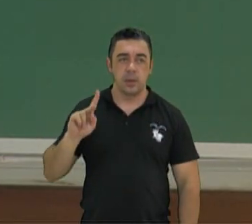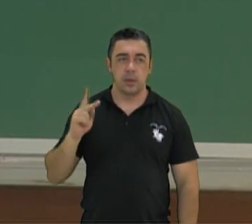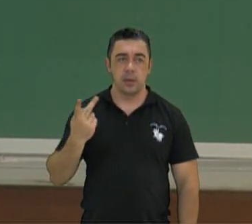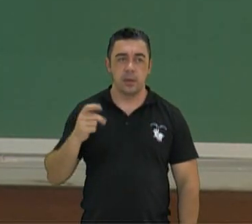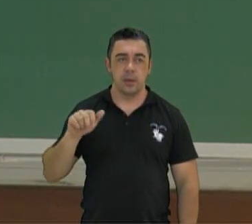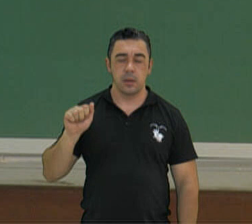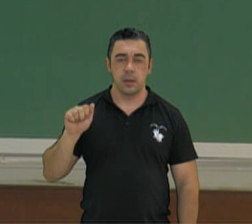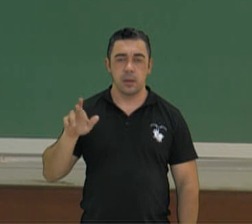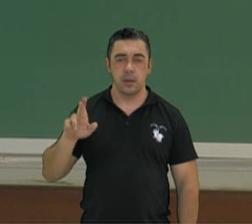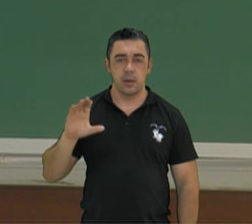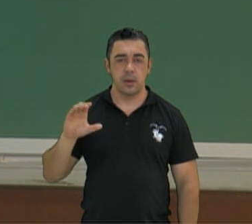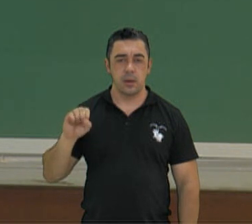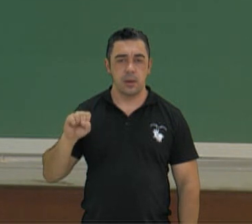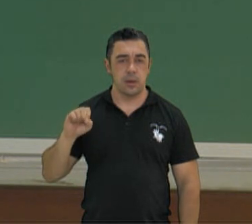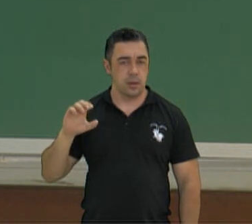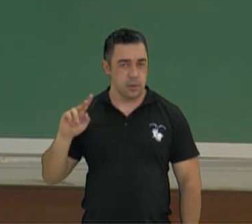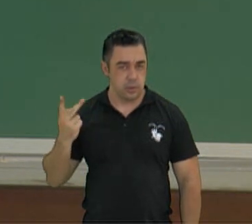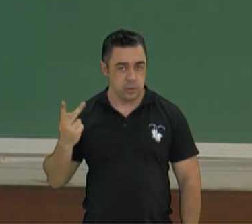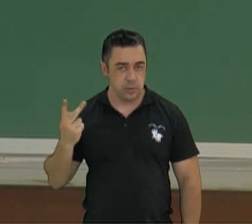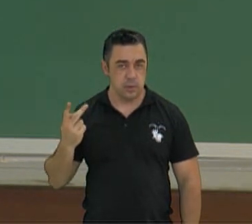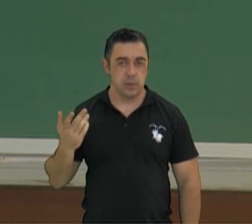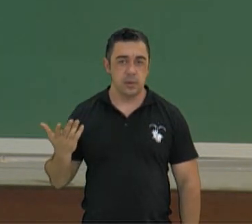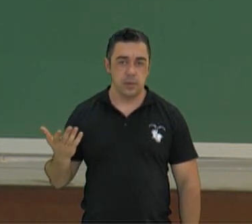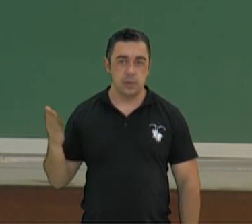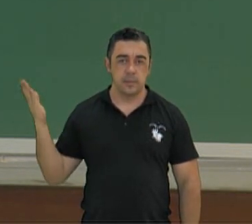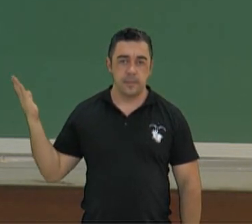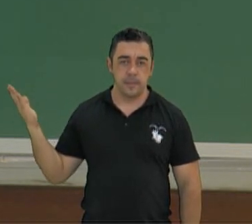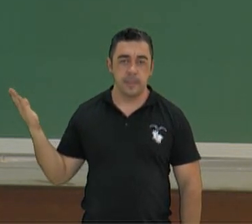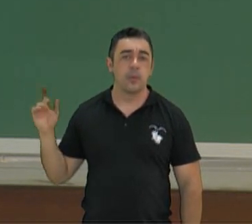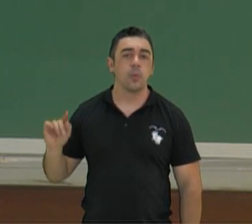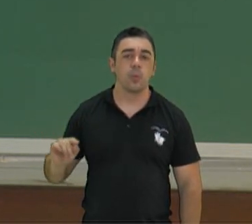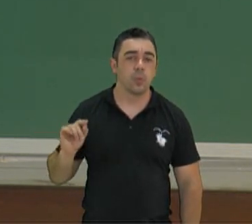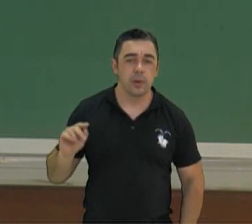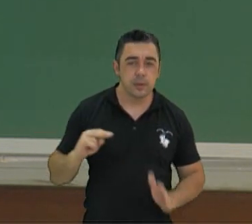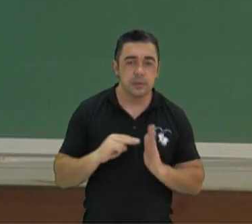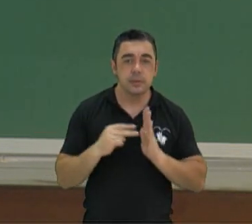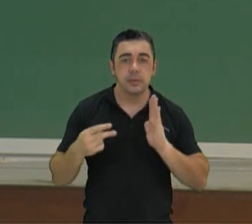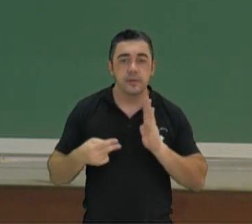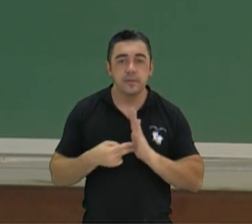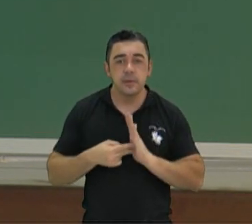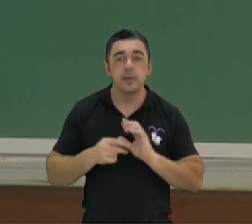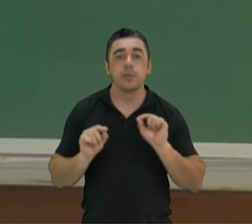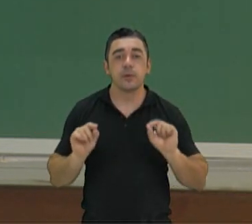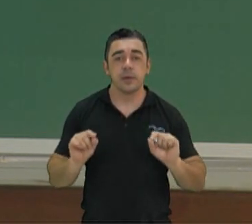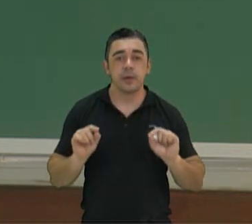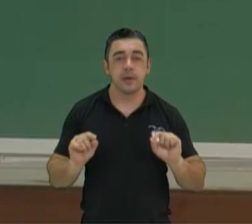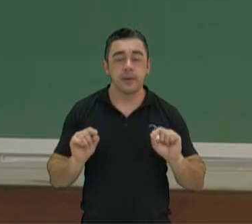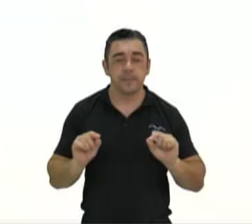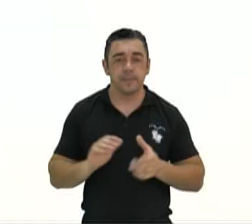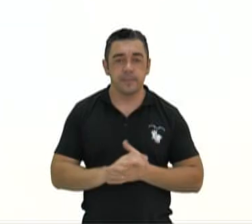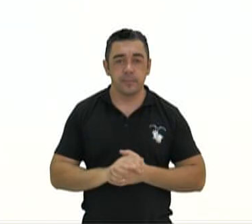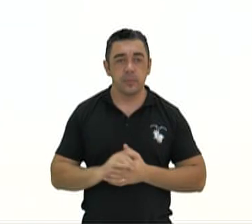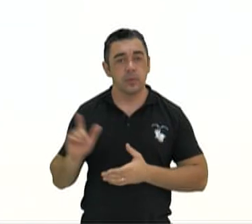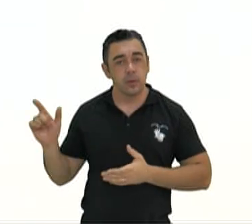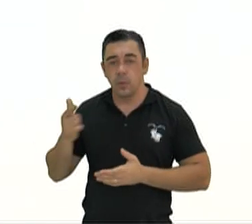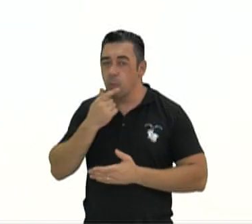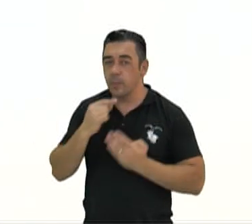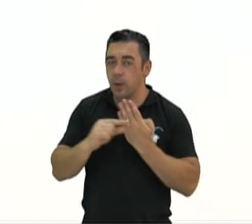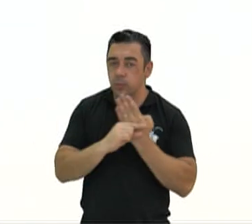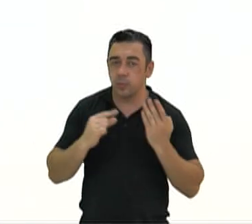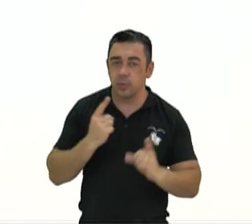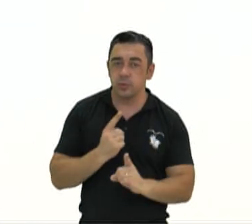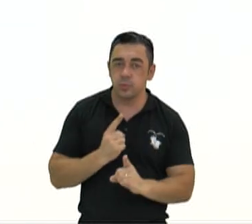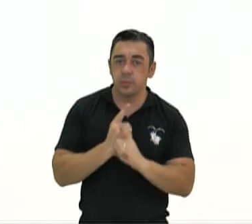assim, Karash, moleque, né? Karash. O que significa? É o Karash que